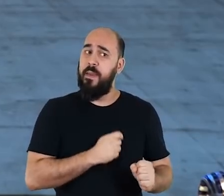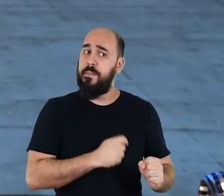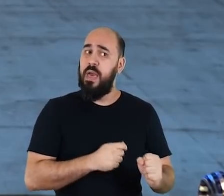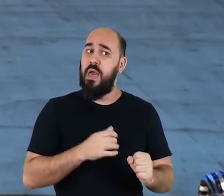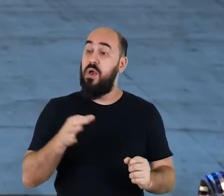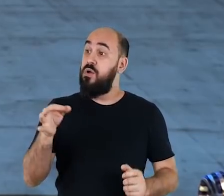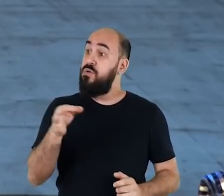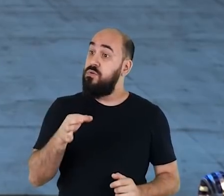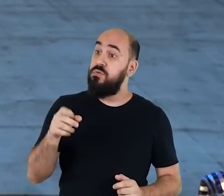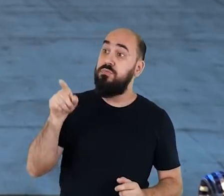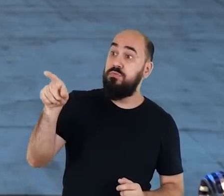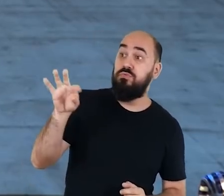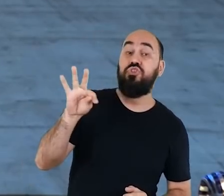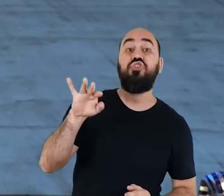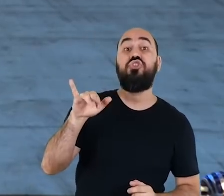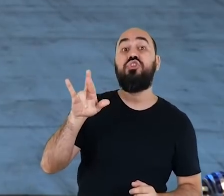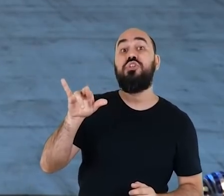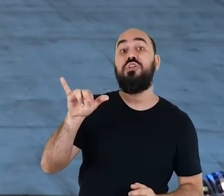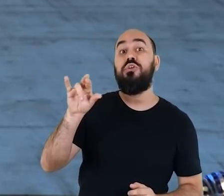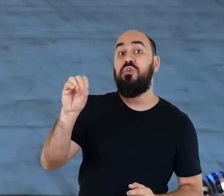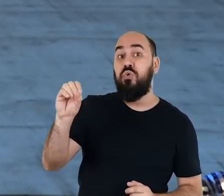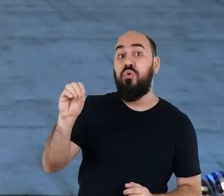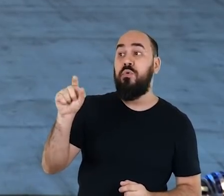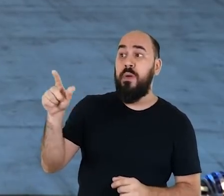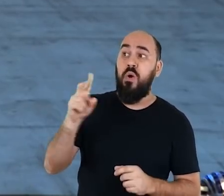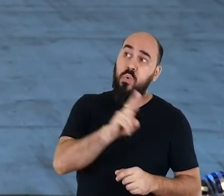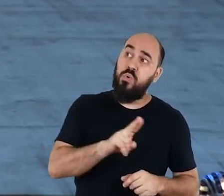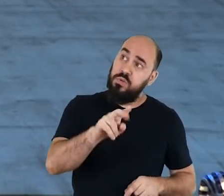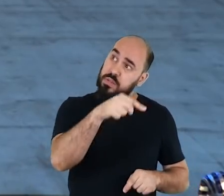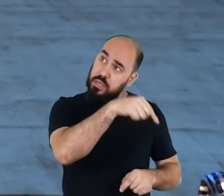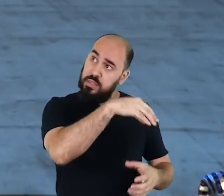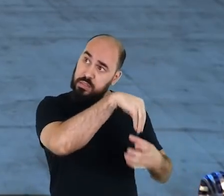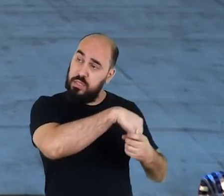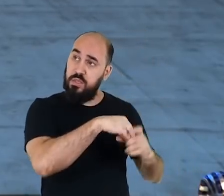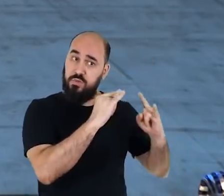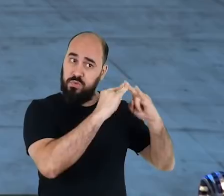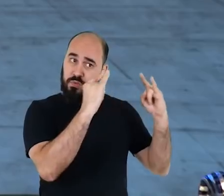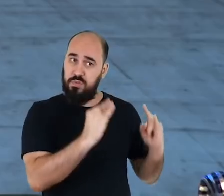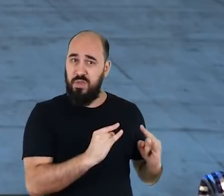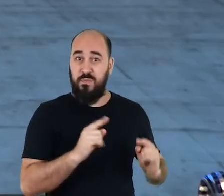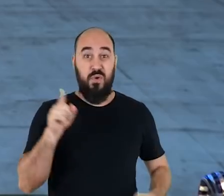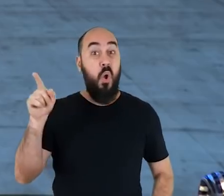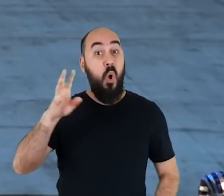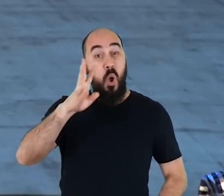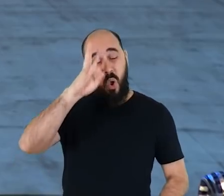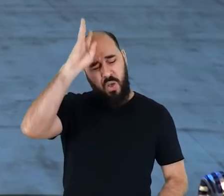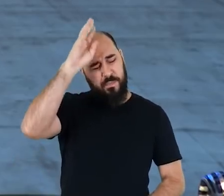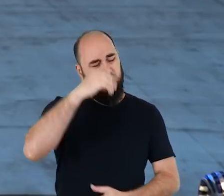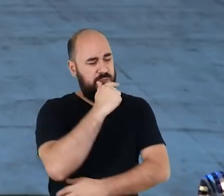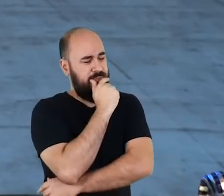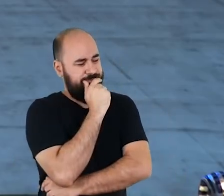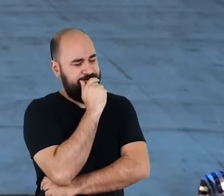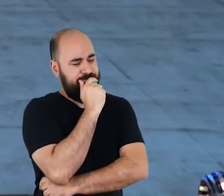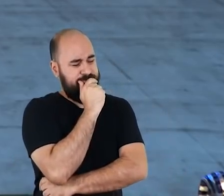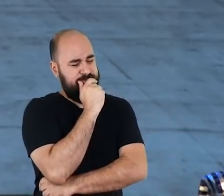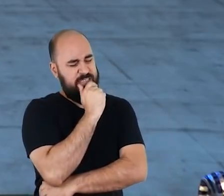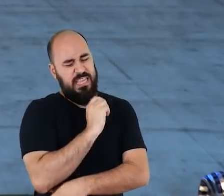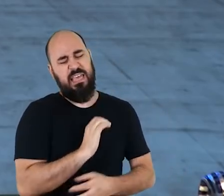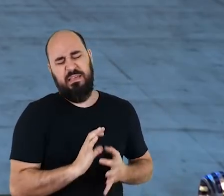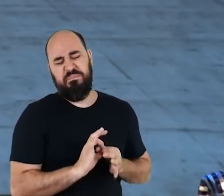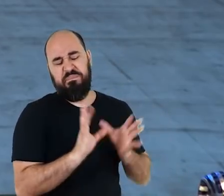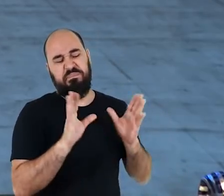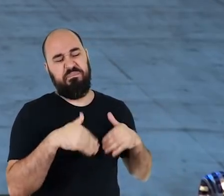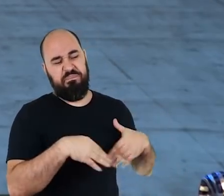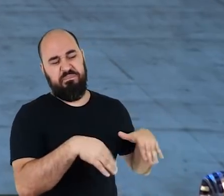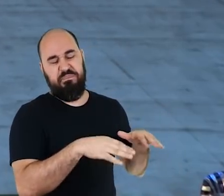o ciclo de Tiro para continuar usando no templo. Os romanos acabaram aceitando o pedido. Aí os